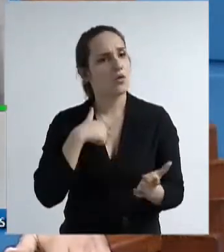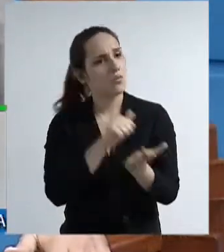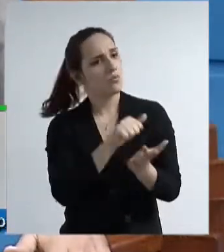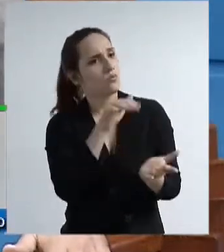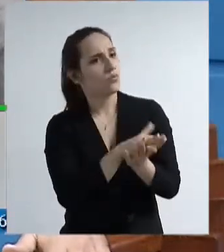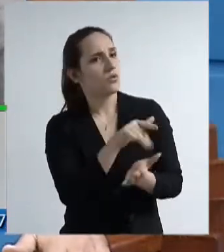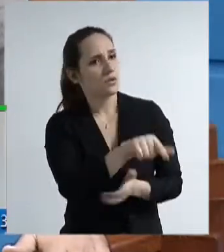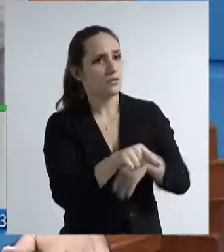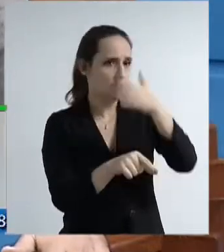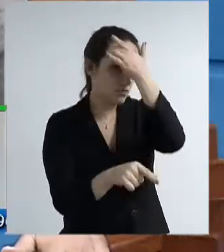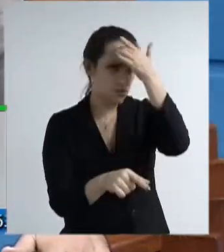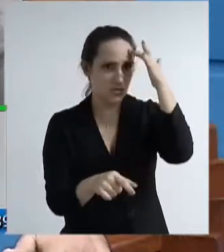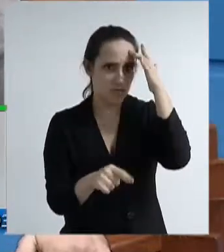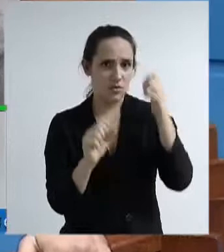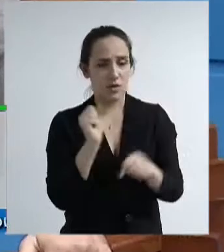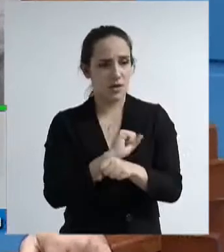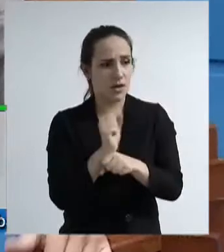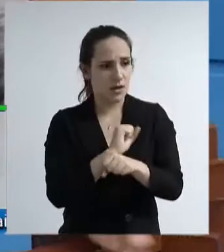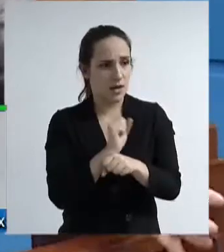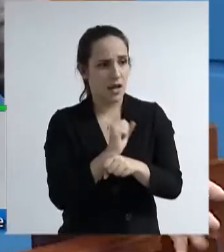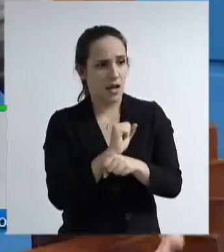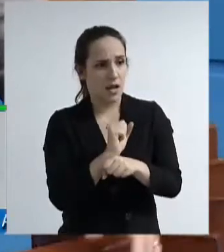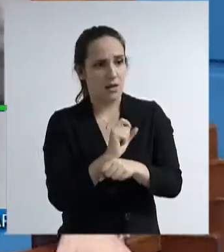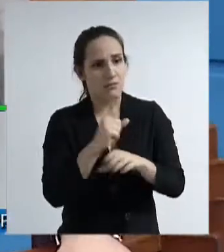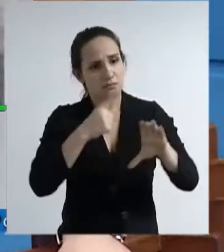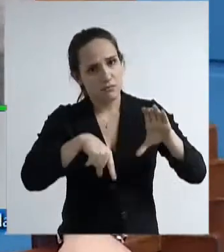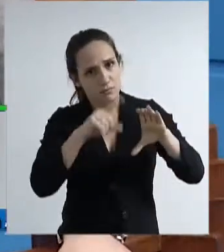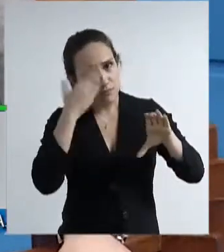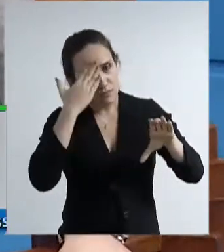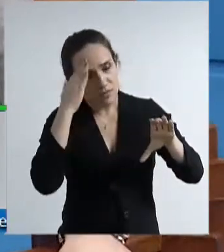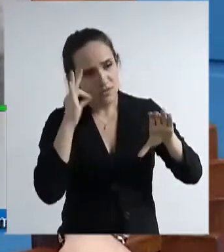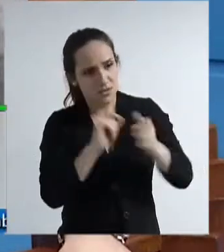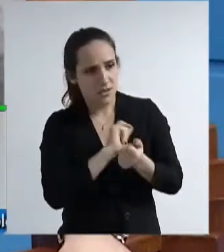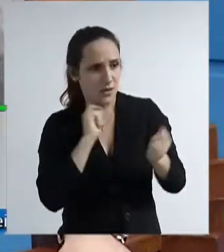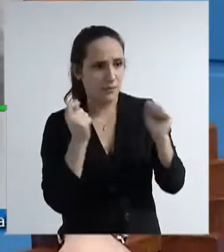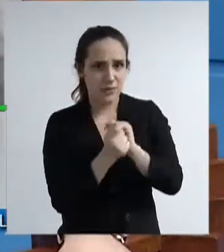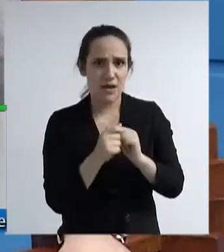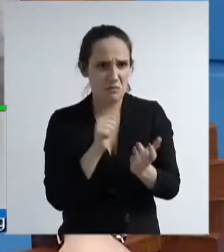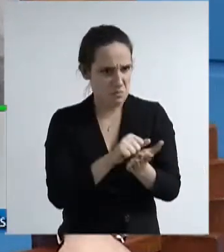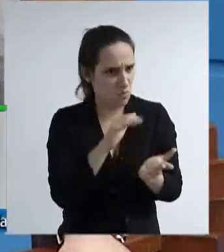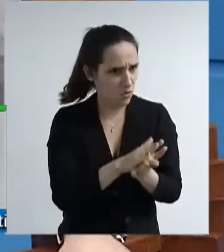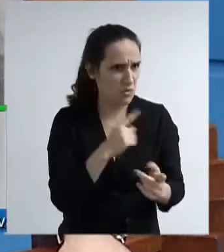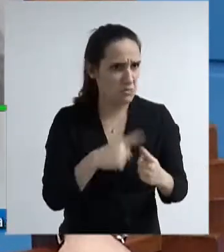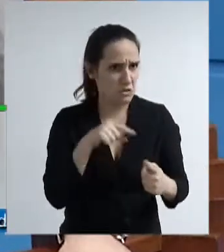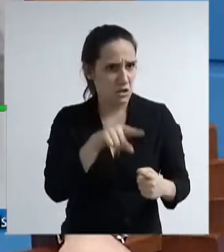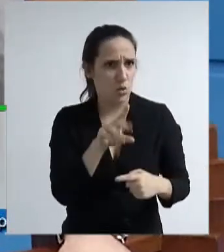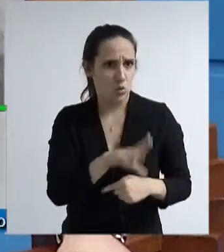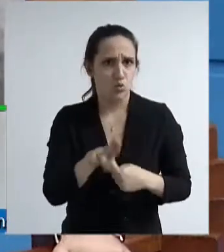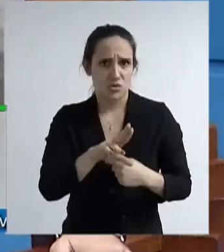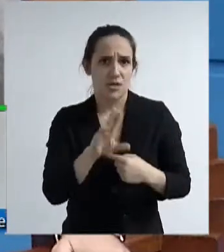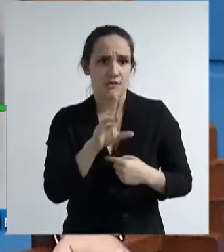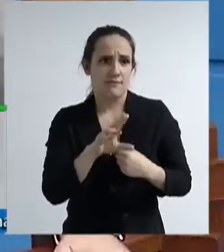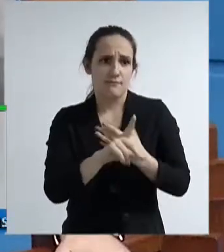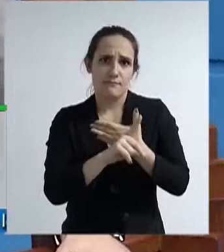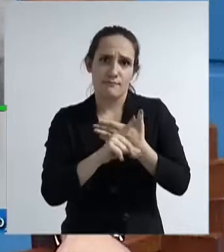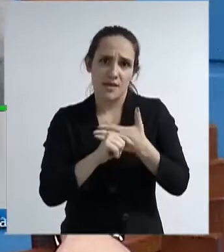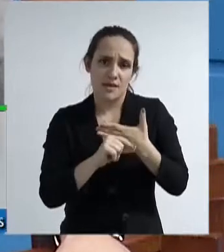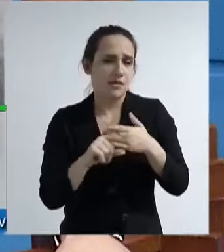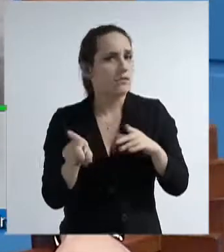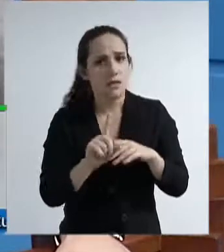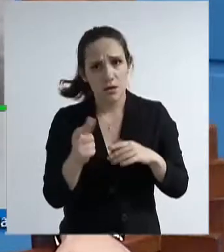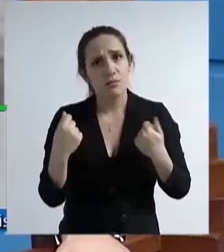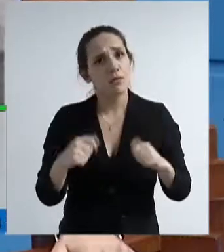possui seu veículo adaptado para andar no Pantanal, por exemplo, sem que antes lhe sejam dadas as condições mínimas